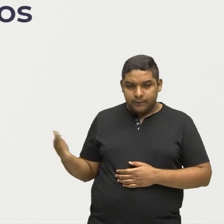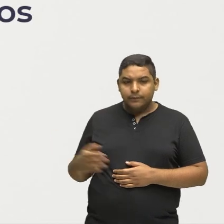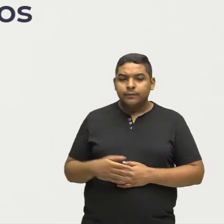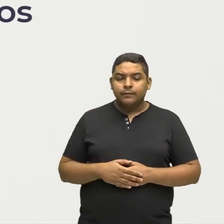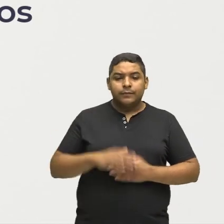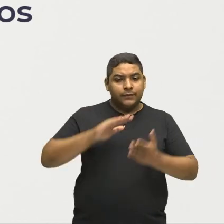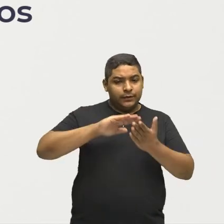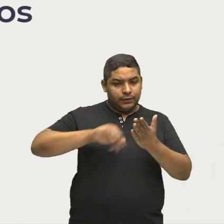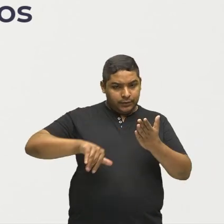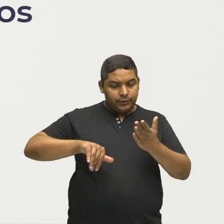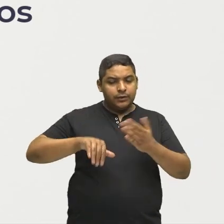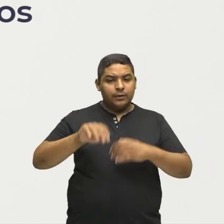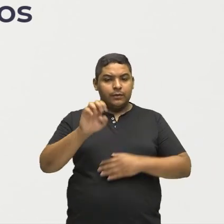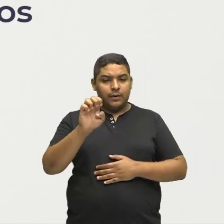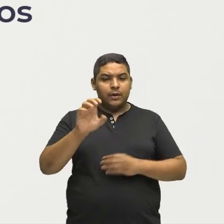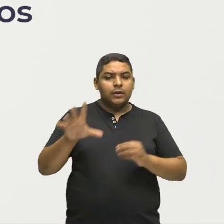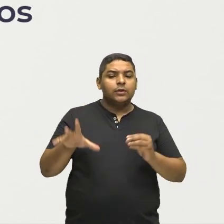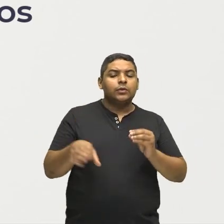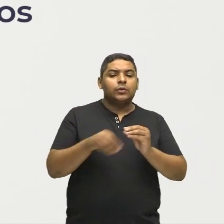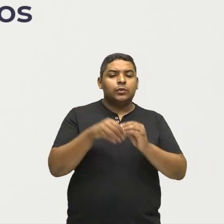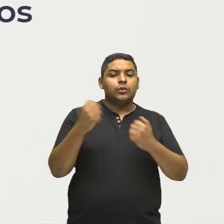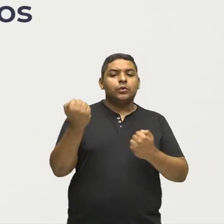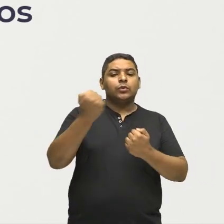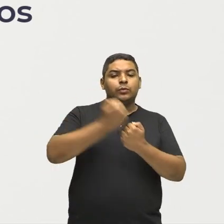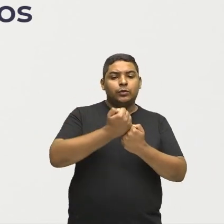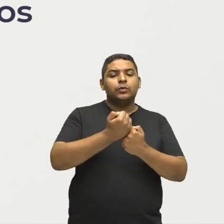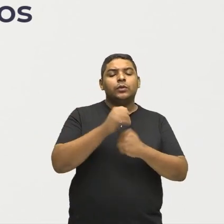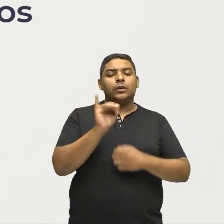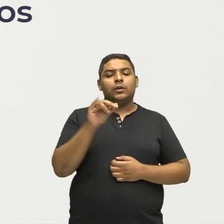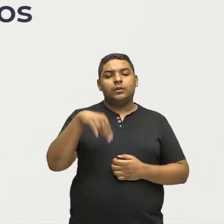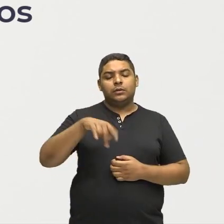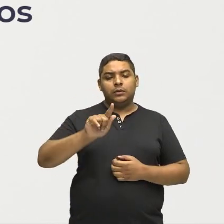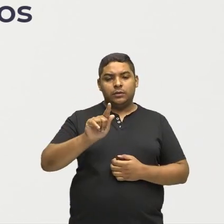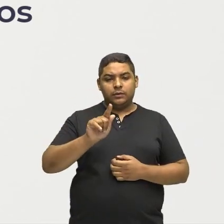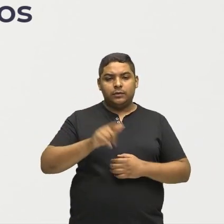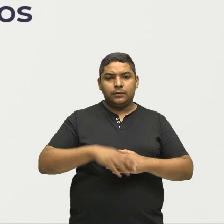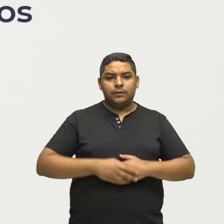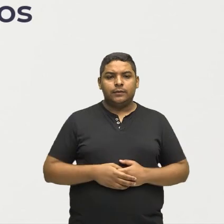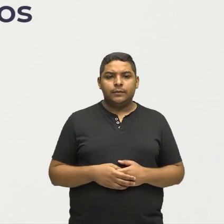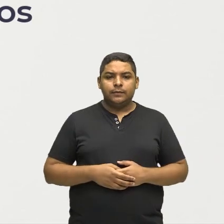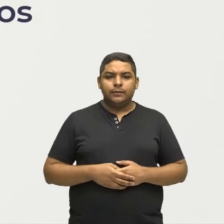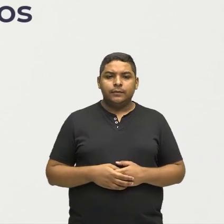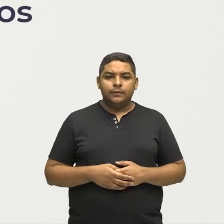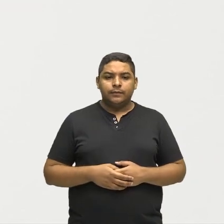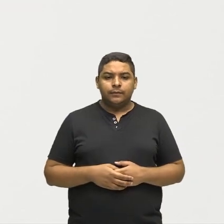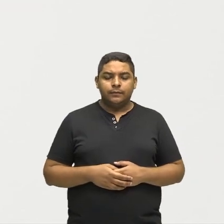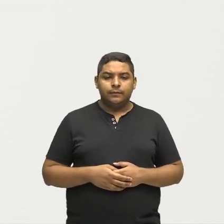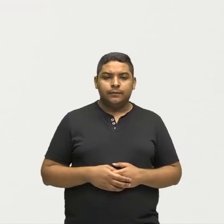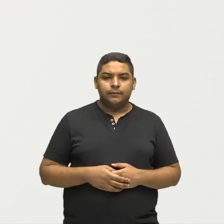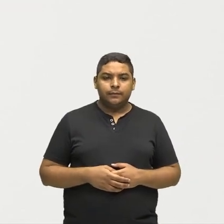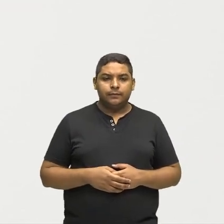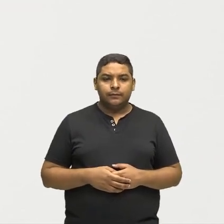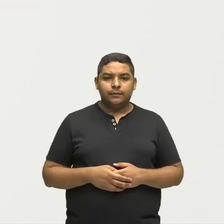o E e substitui por ing. Em seguida, nós temos também mais um outro.